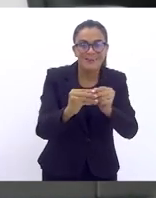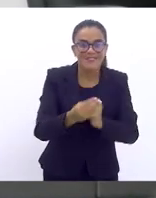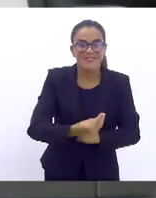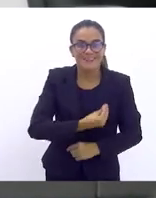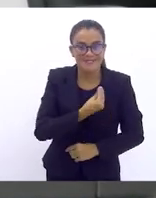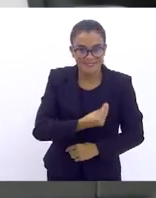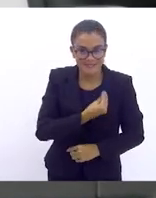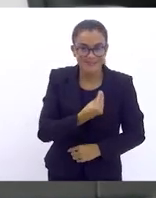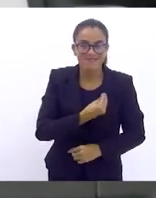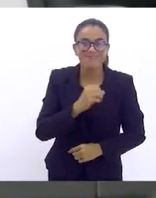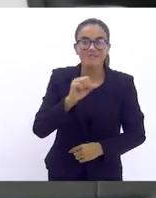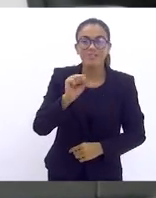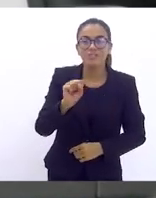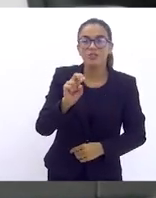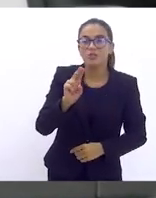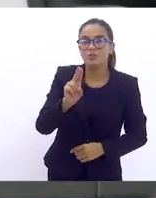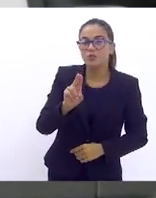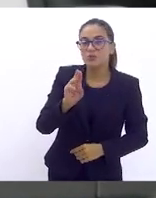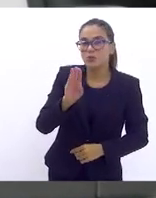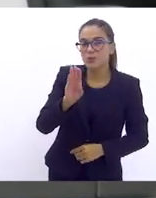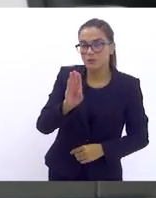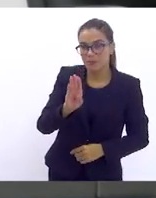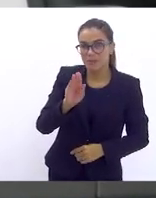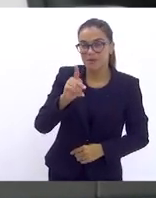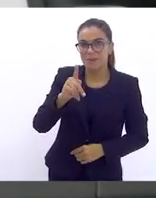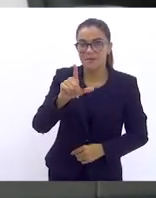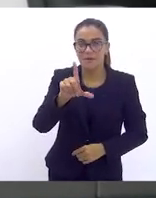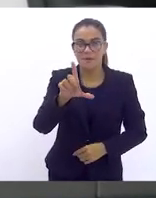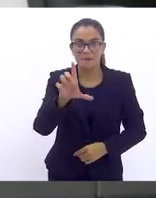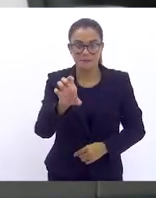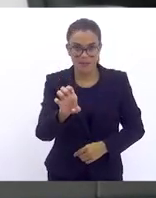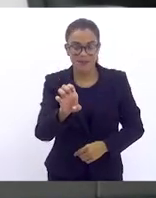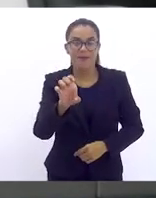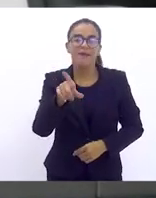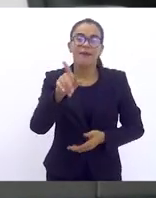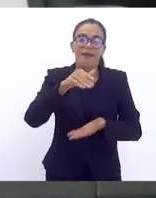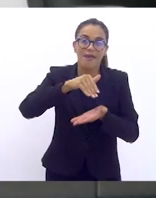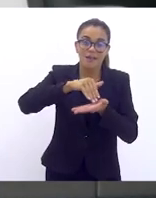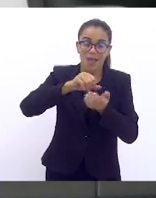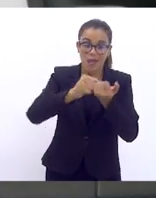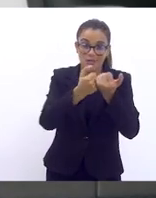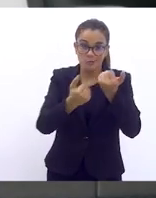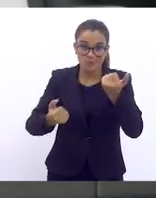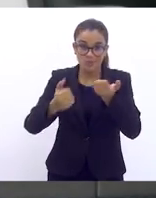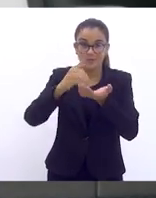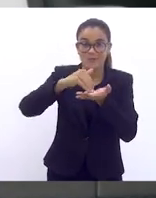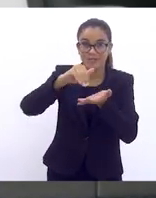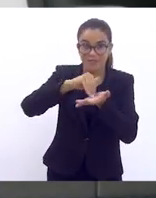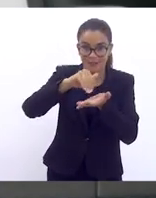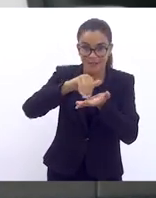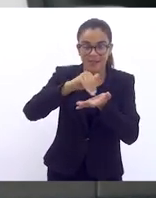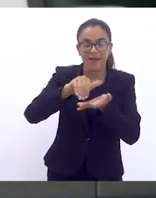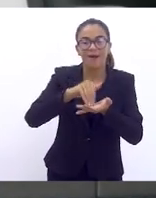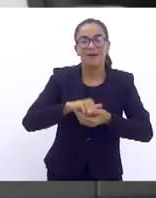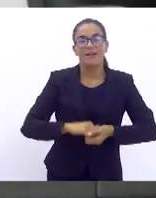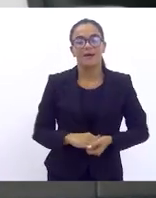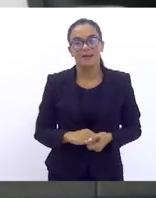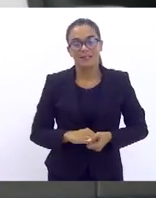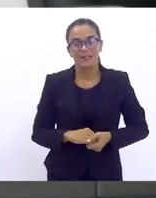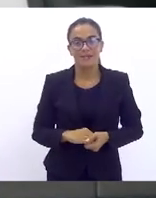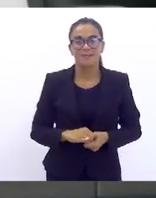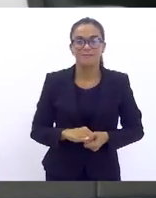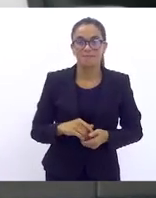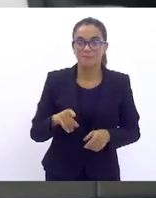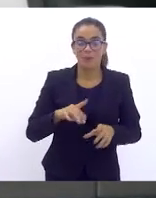da subplay que a subsecretaria de planejamento estratégico Que Nós criamos Quando eu fui para lá mas de todos os servidores da